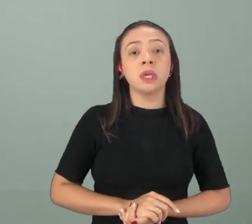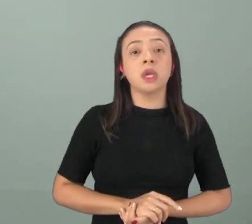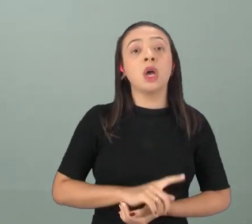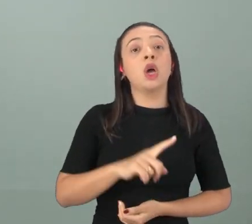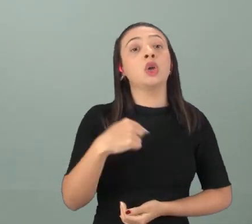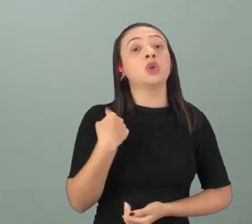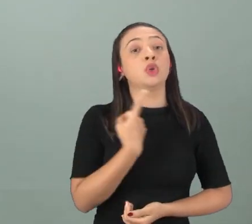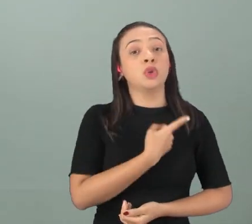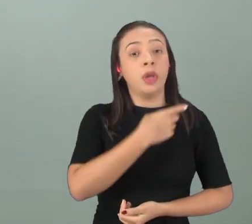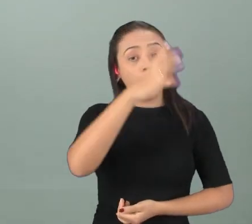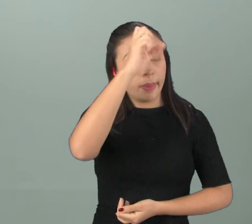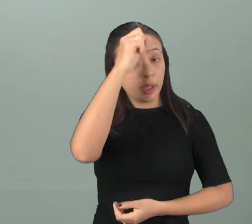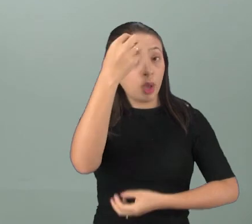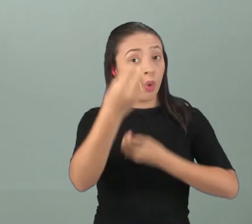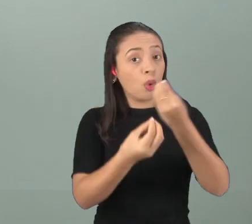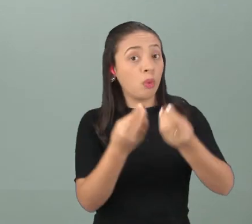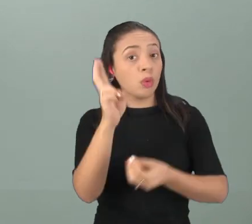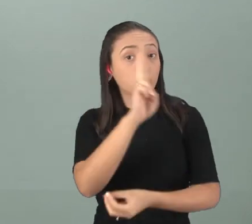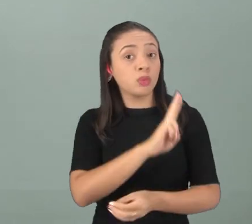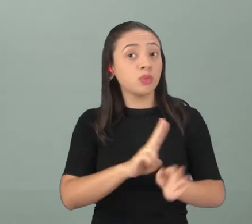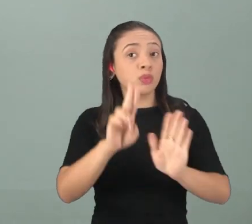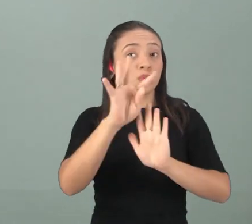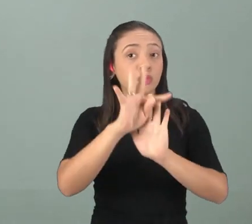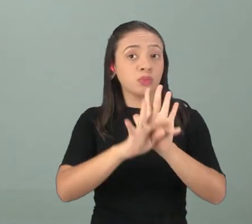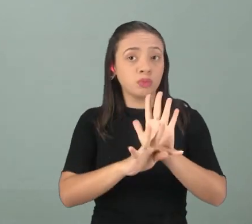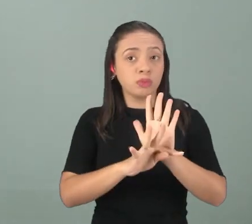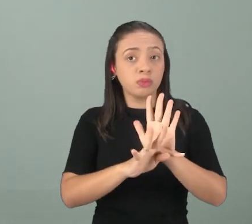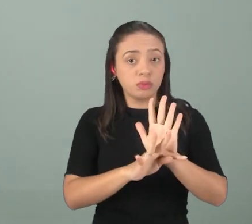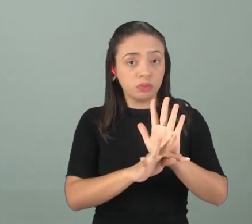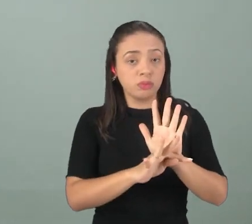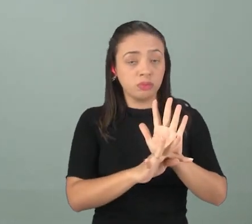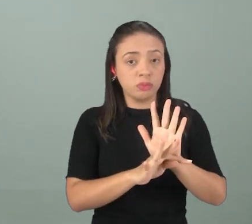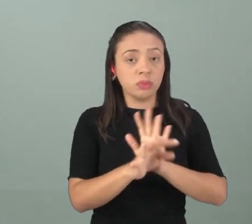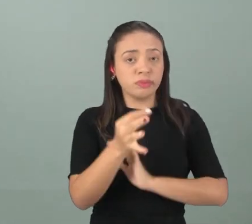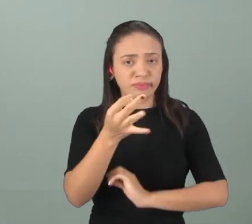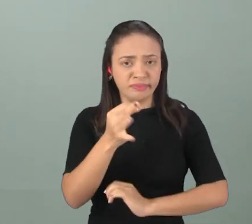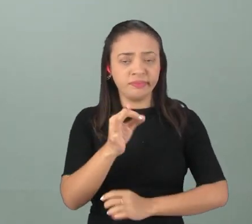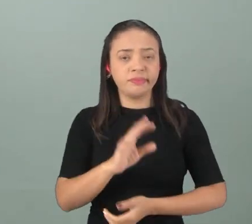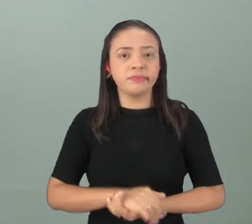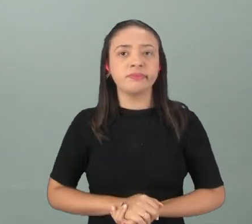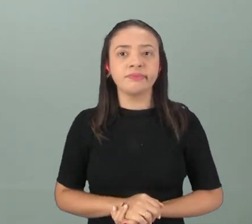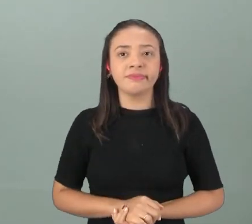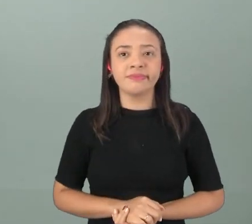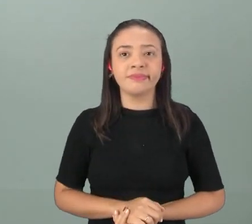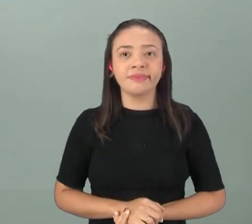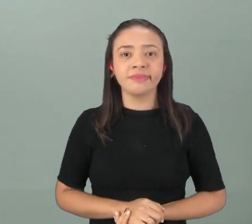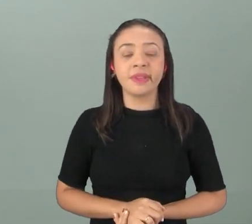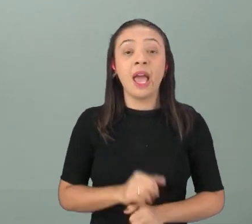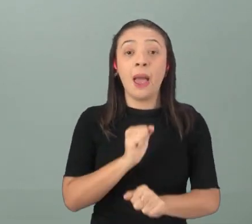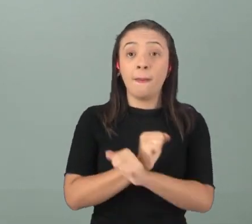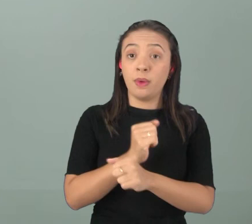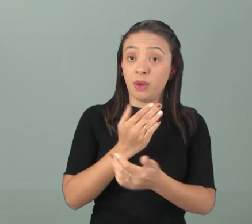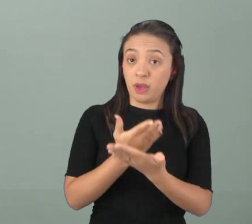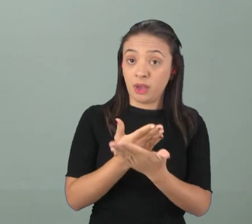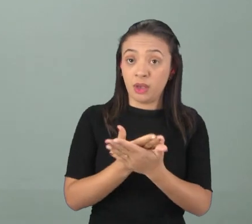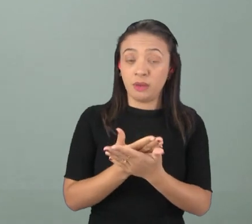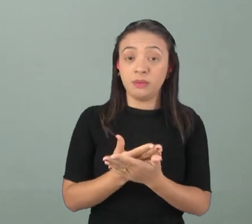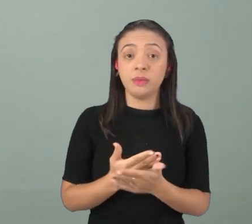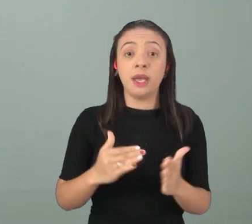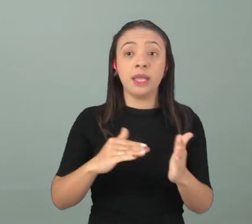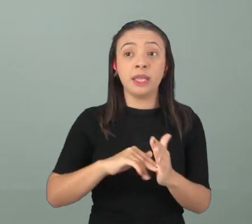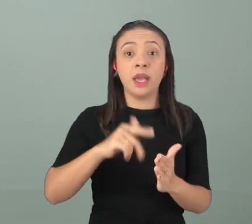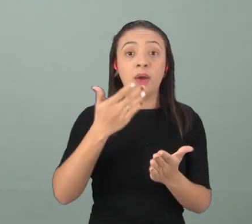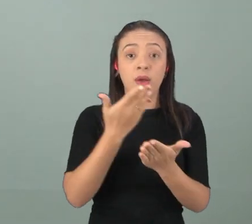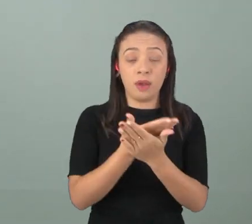nossas aulas como aplicar isso no texto, tá? Como a gente pode utilizar da maneira correta. Por enquanto, a gente fica por aqui e te aguardo na próxima